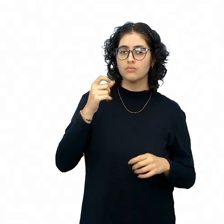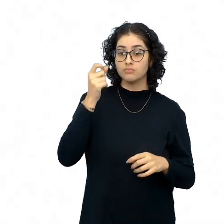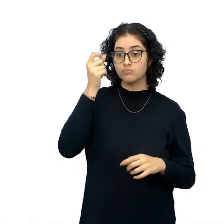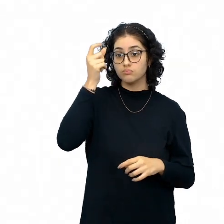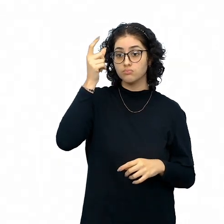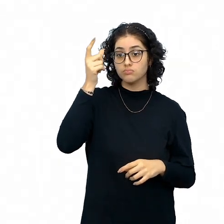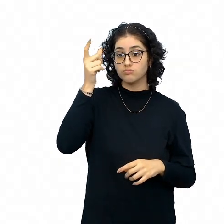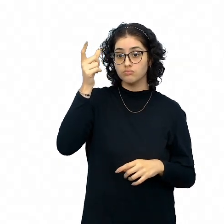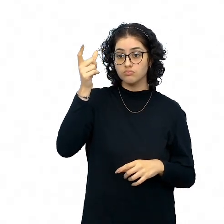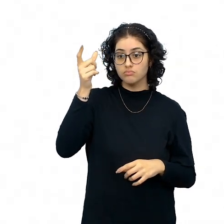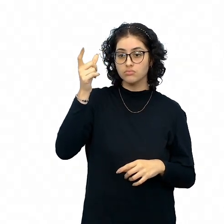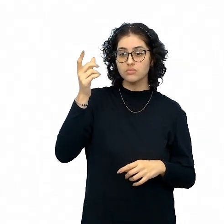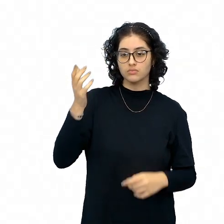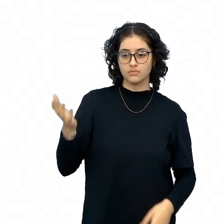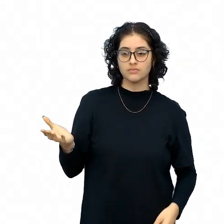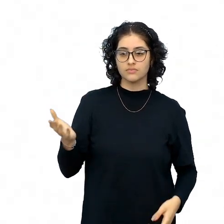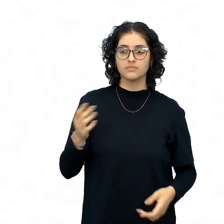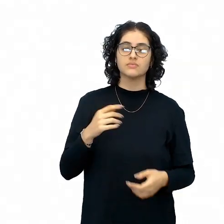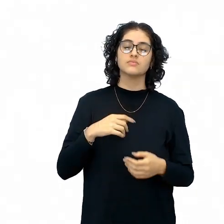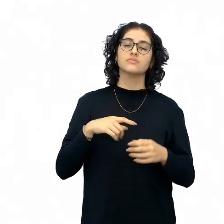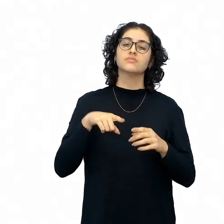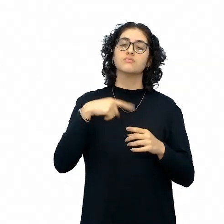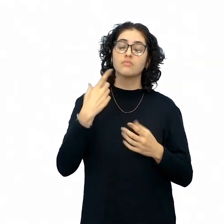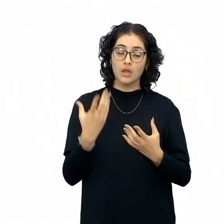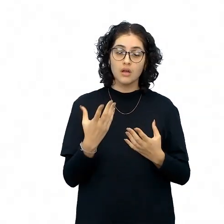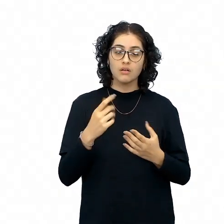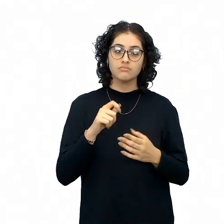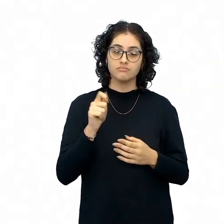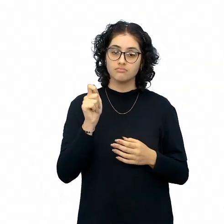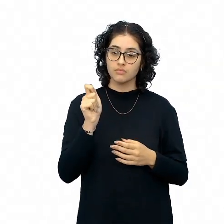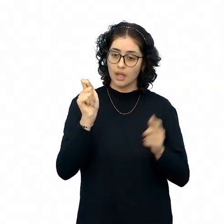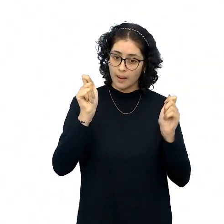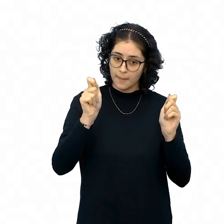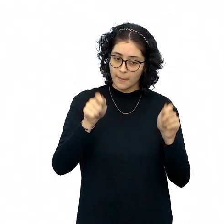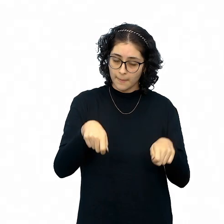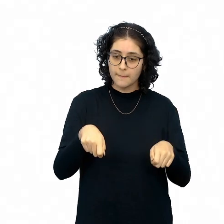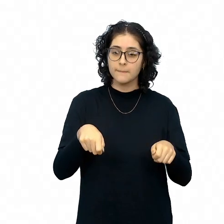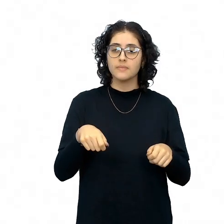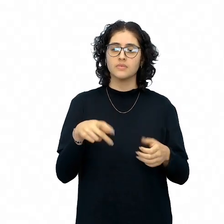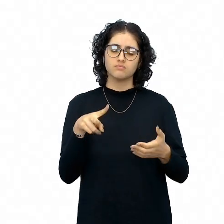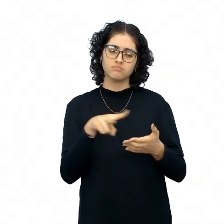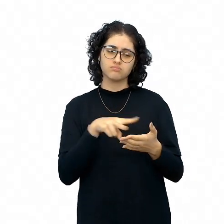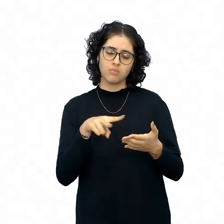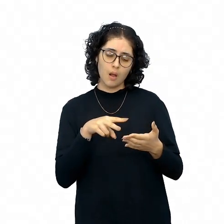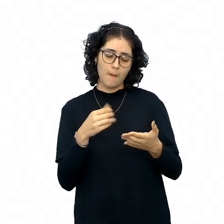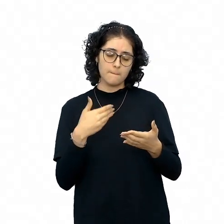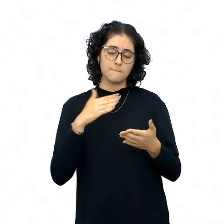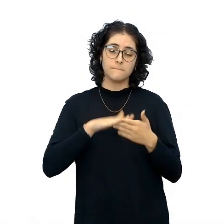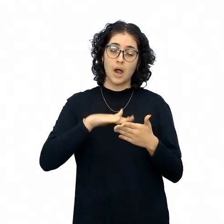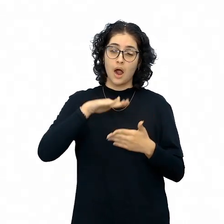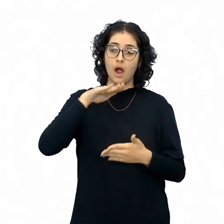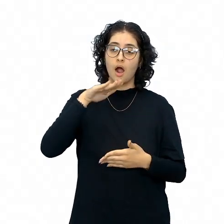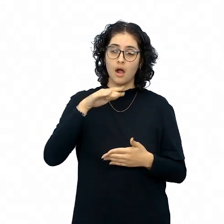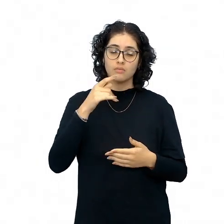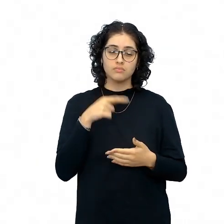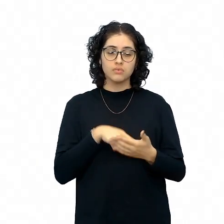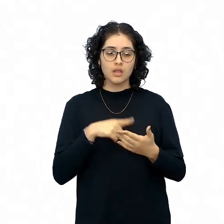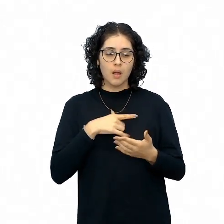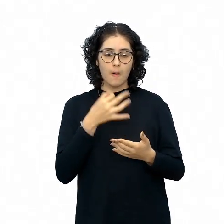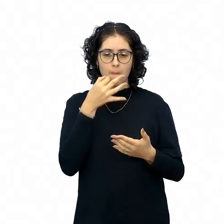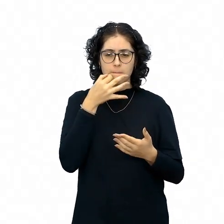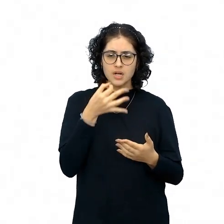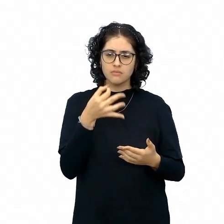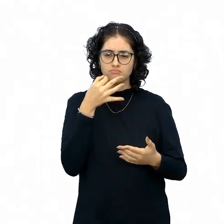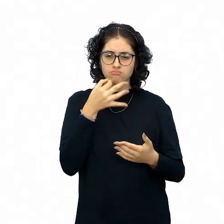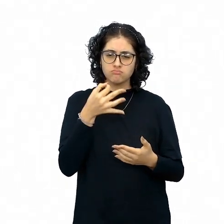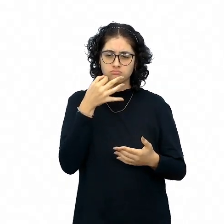esses conhecimentos cognitivos, de modo que eles se tornem cada vez mais leitores conscientes e críticos e